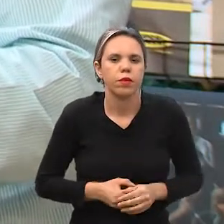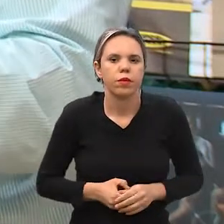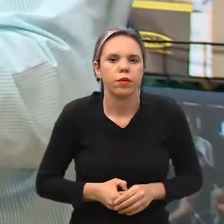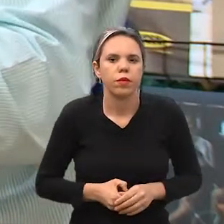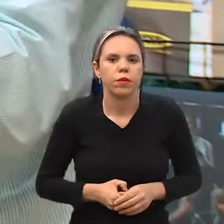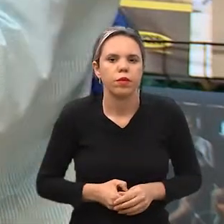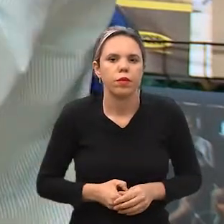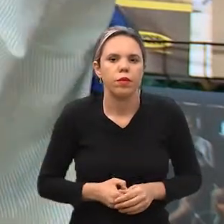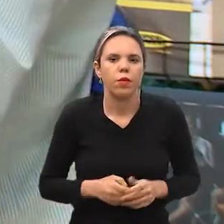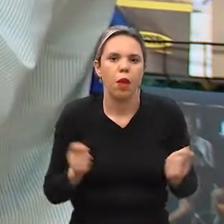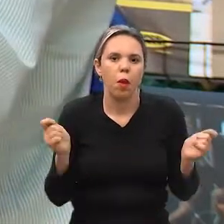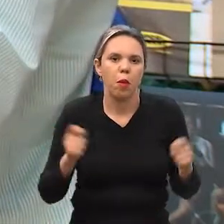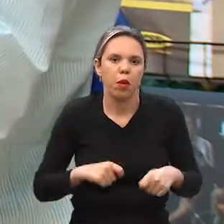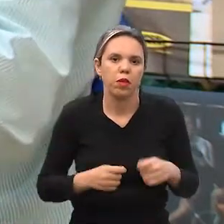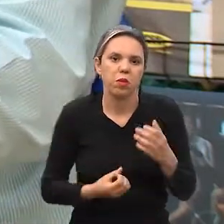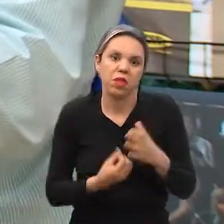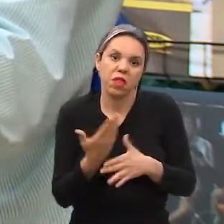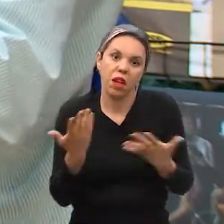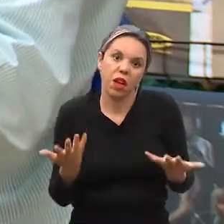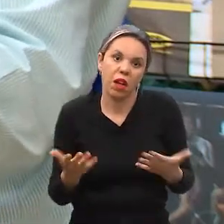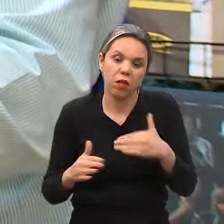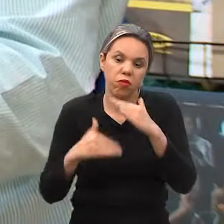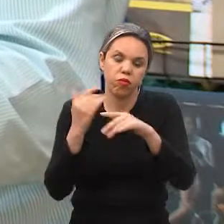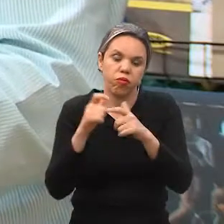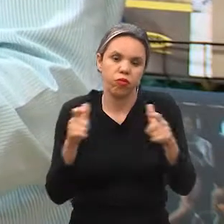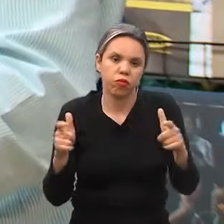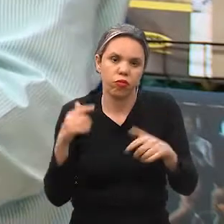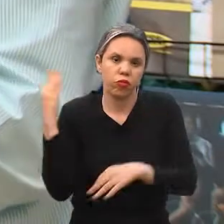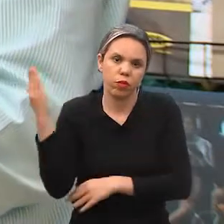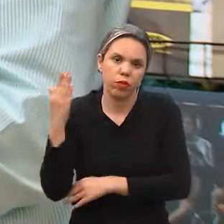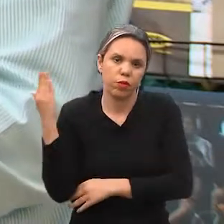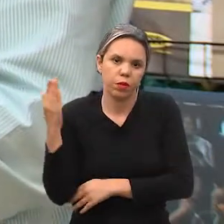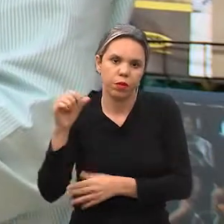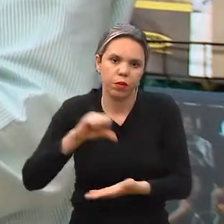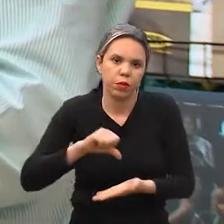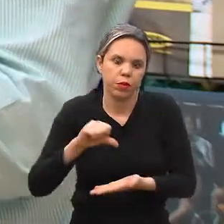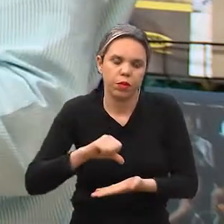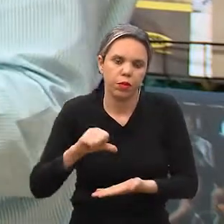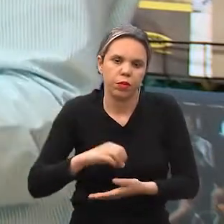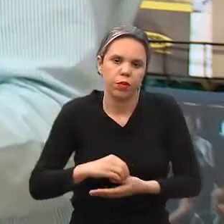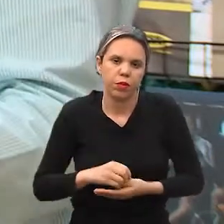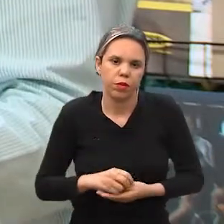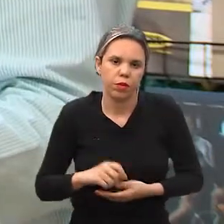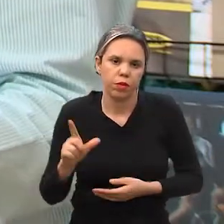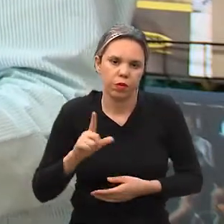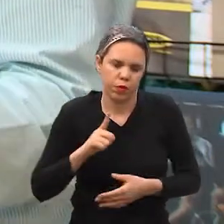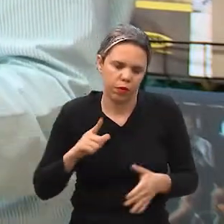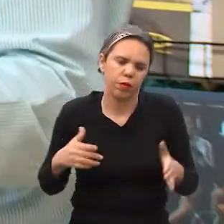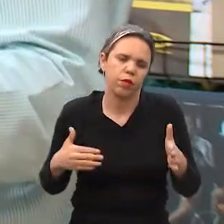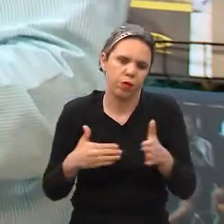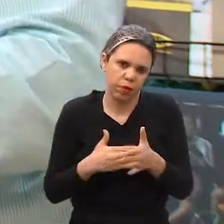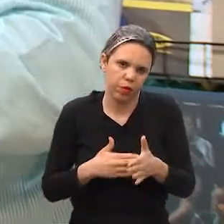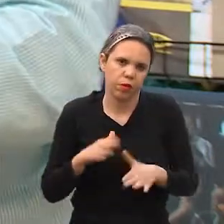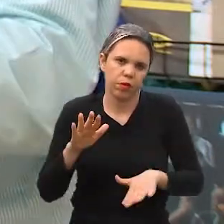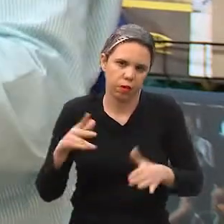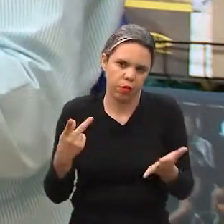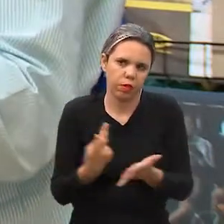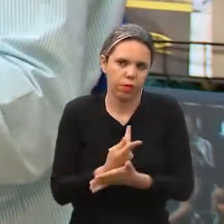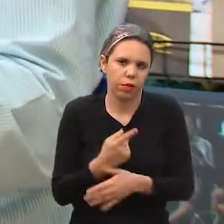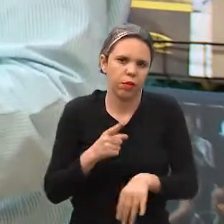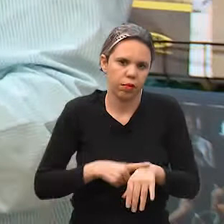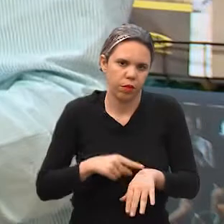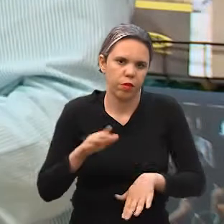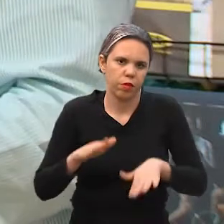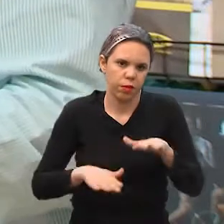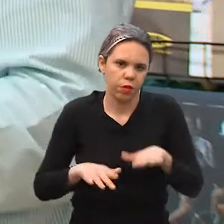qual que seria a maior probabilidade, né, de evolução do tempo naquela região. Obviamente tem limitações, tem erros, em alguns